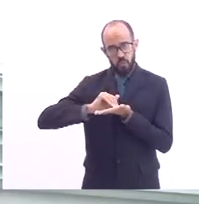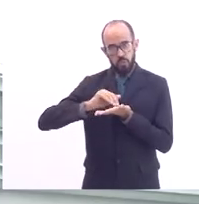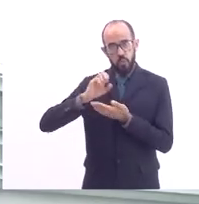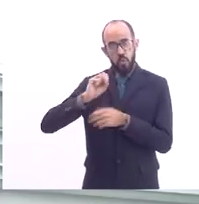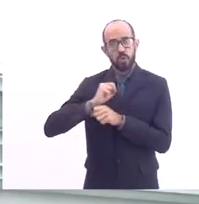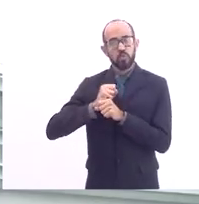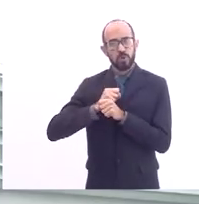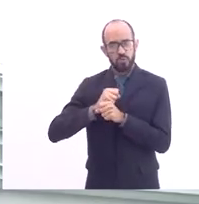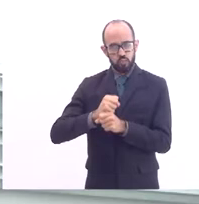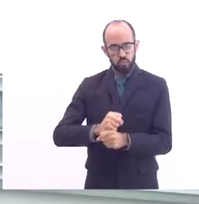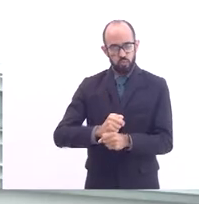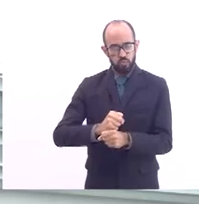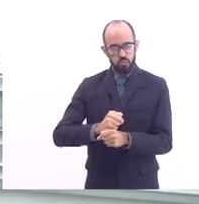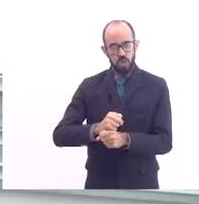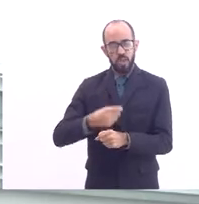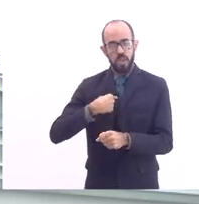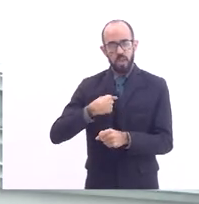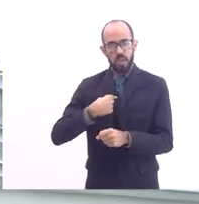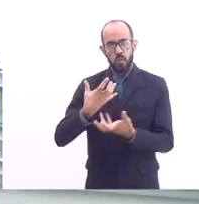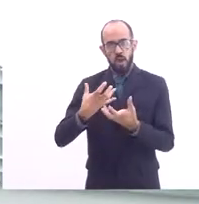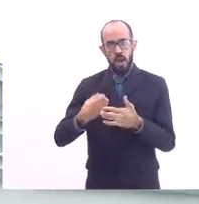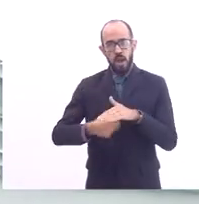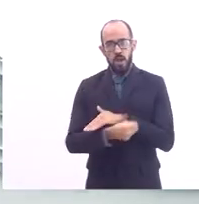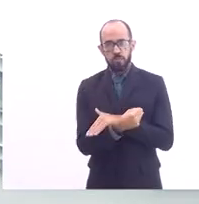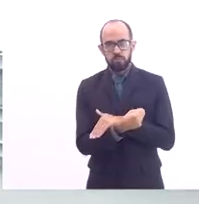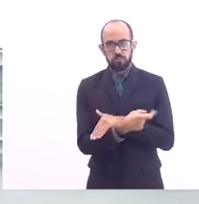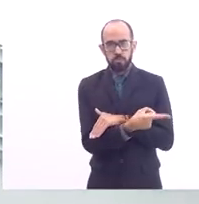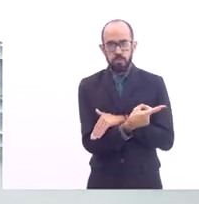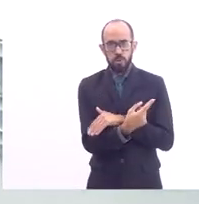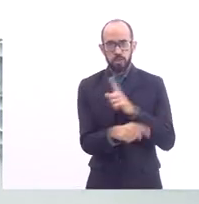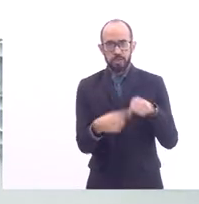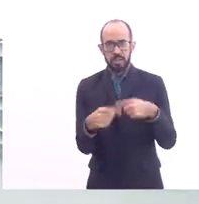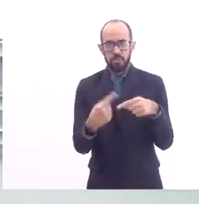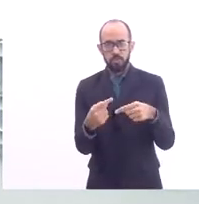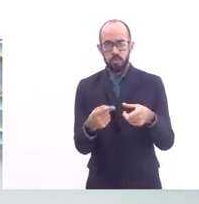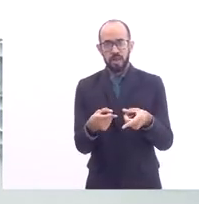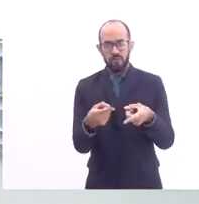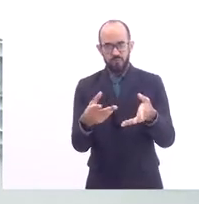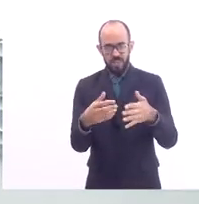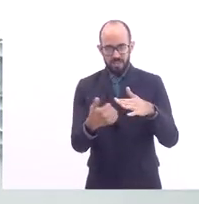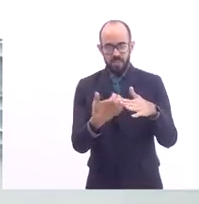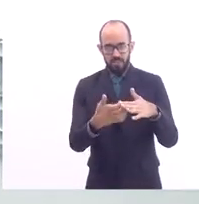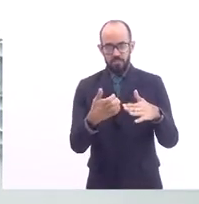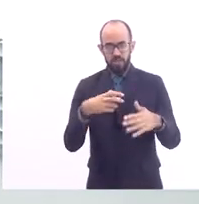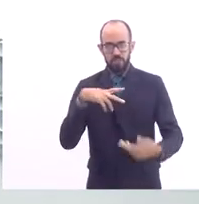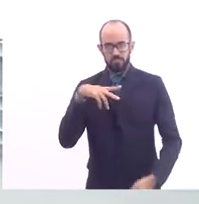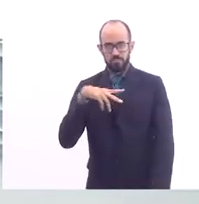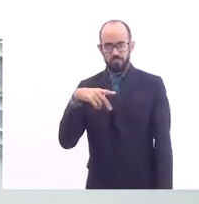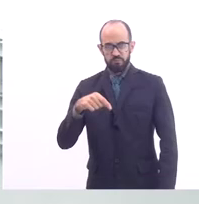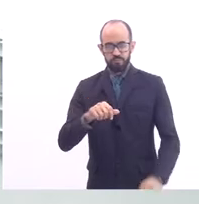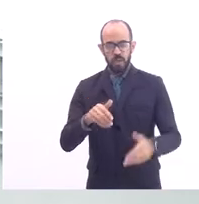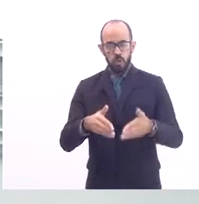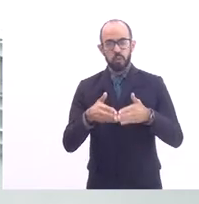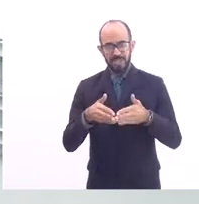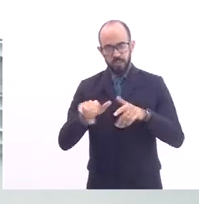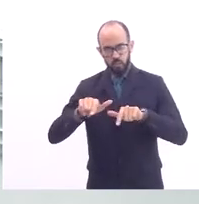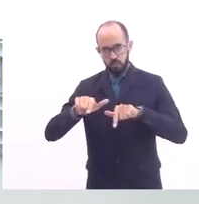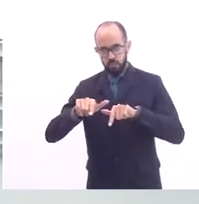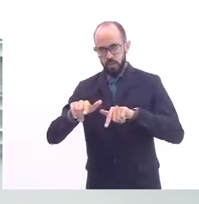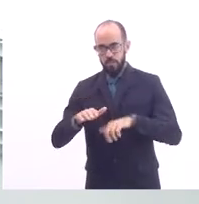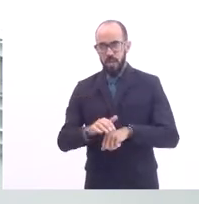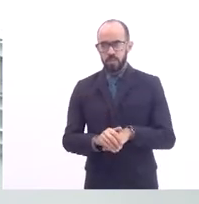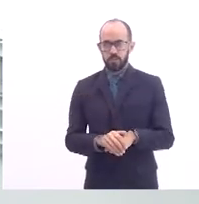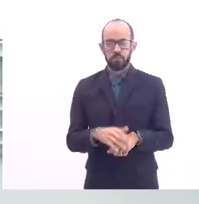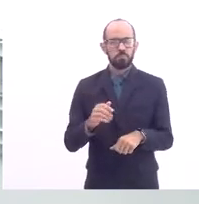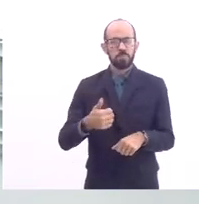período após privatização que acontece no setor elétrico. Primeiro, entender como é que acontece a